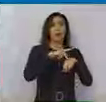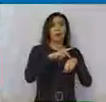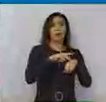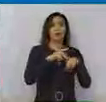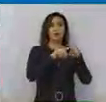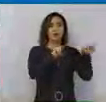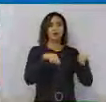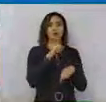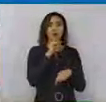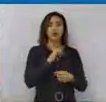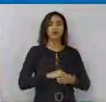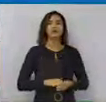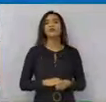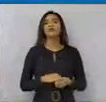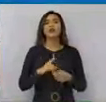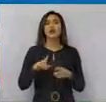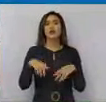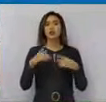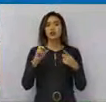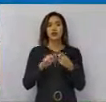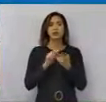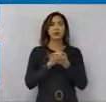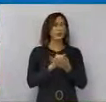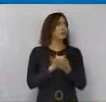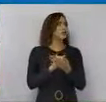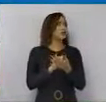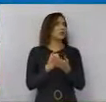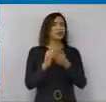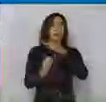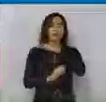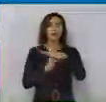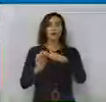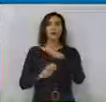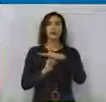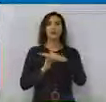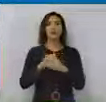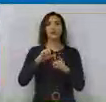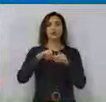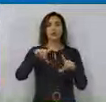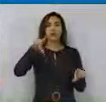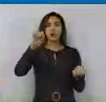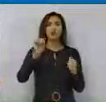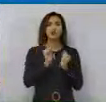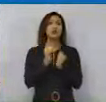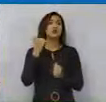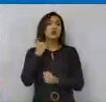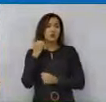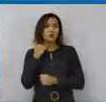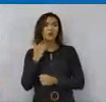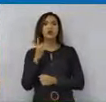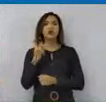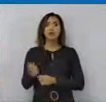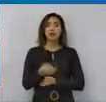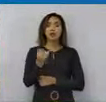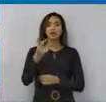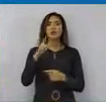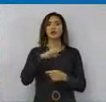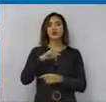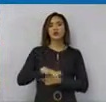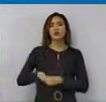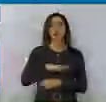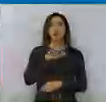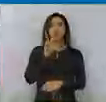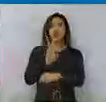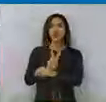tanto para o empreendedor, no caso a Cosampa, e o banco, é bastante sensível, porque temos unidade de conservação